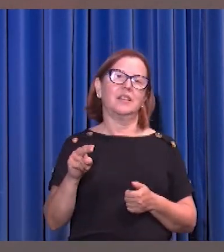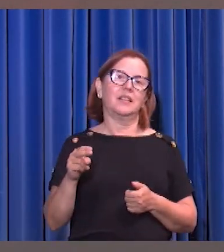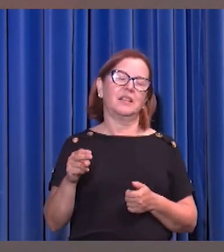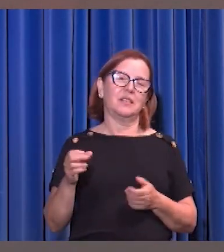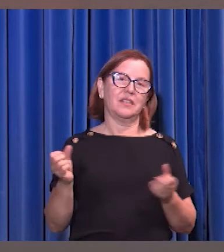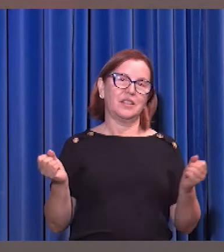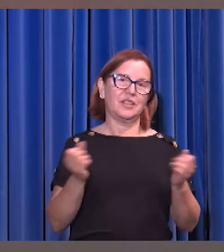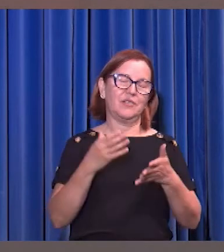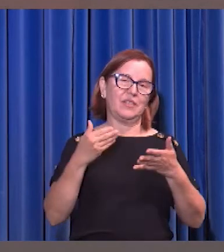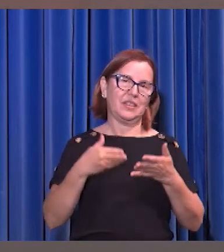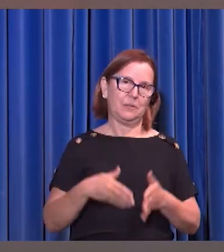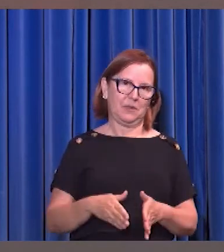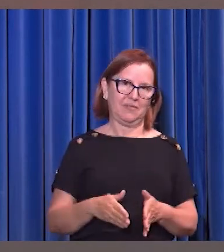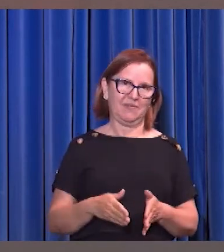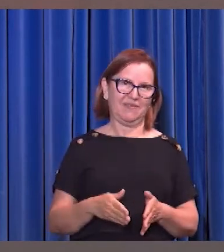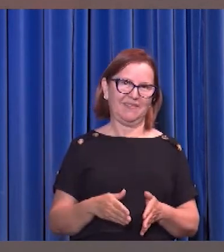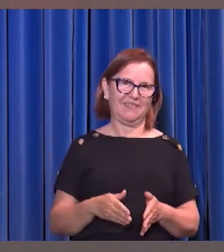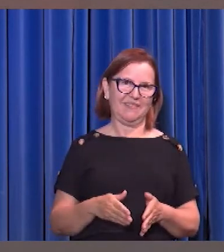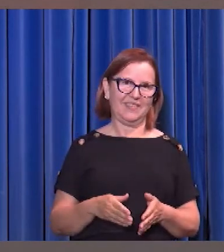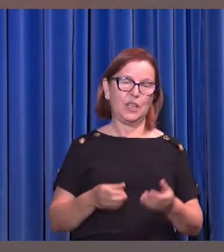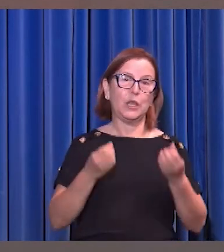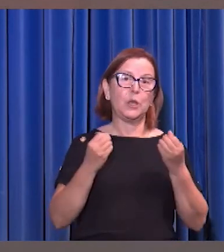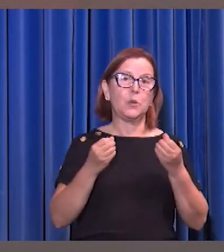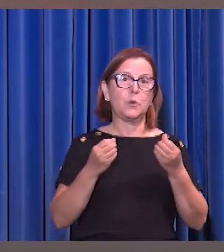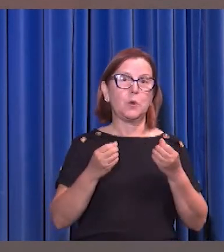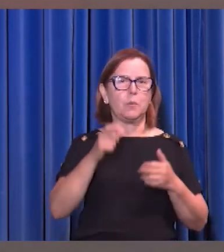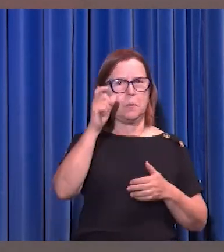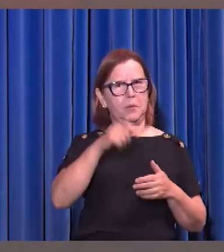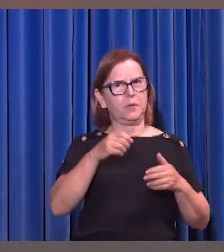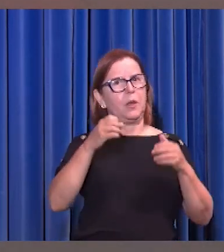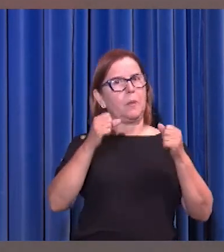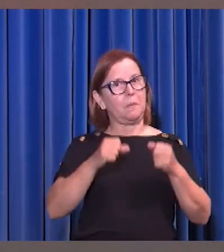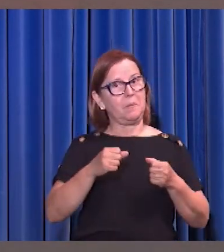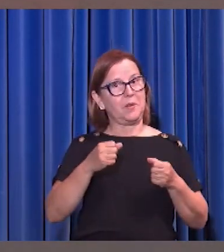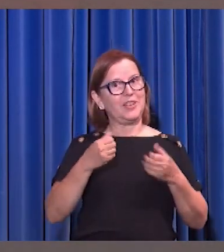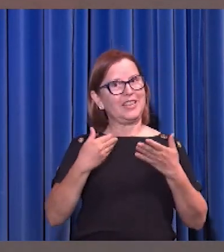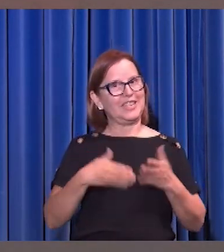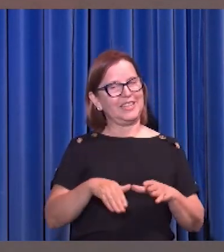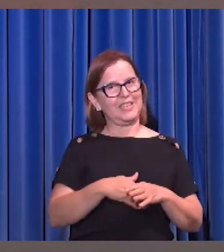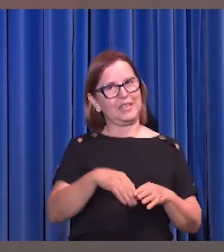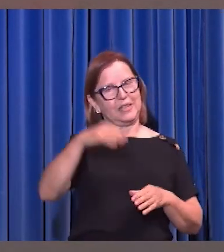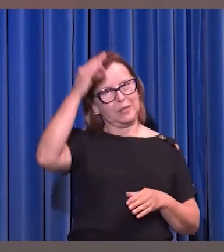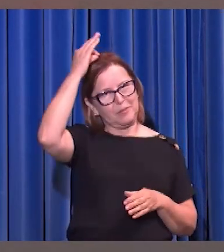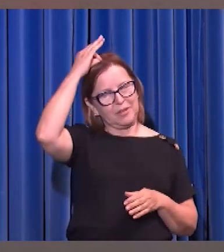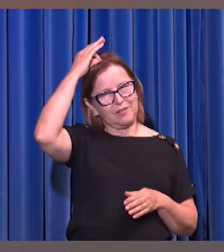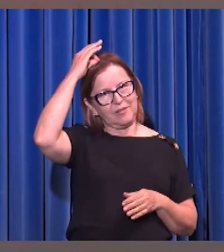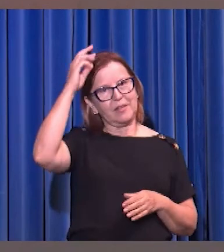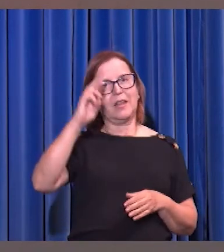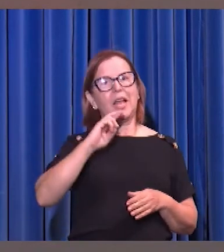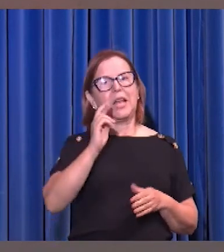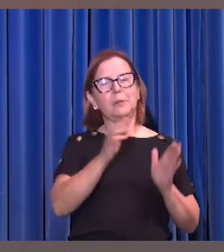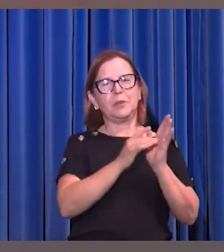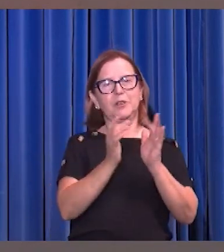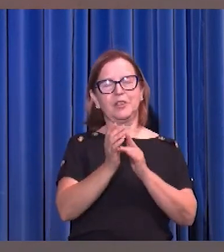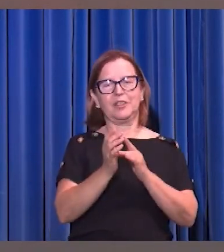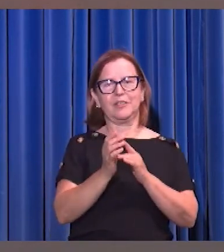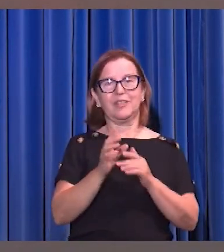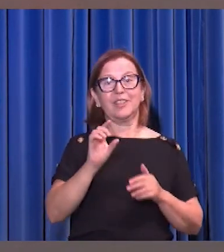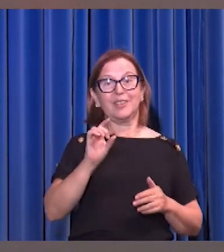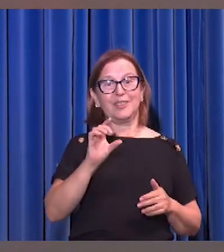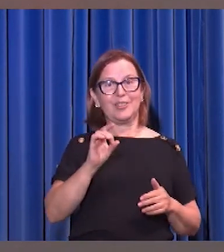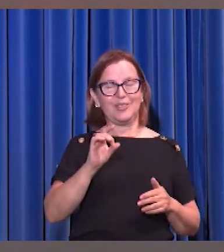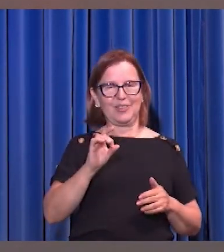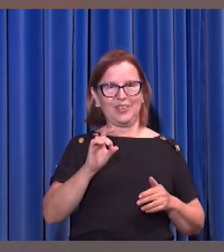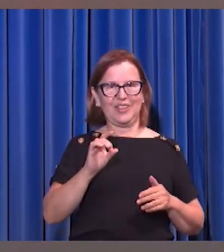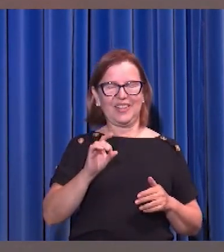vem daí. Como alguém pode nascer de novo? A resposta de Jesus é que o novo nascimento somente é possível por causa